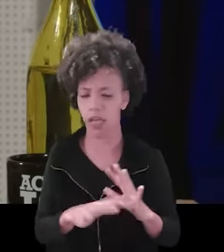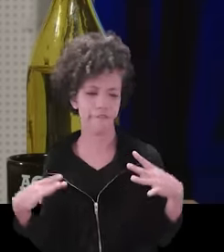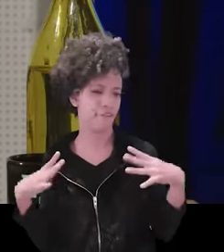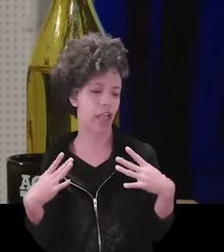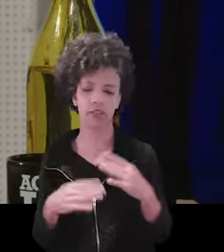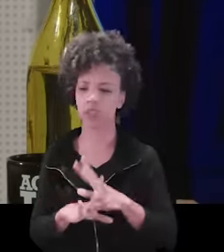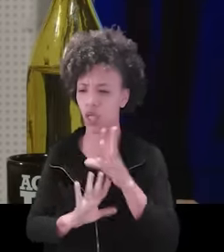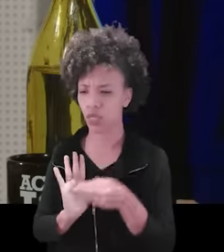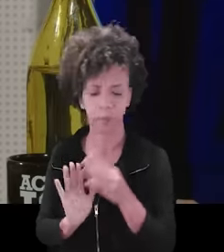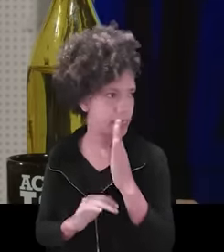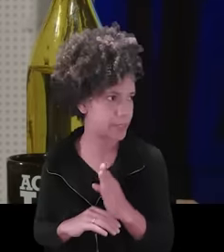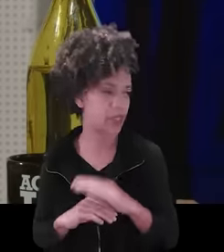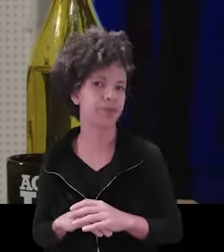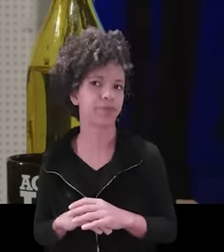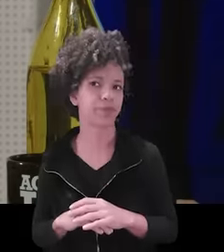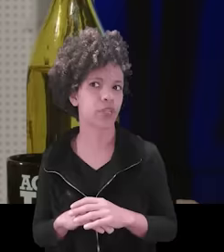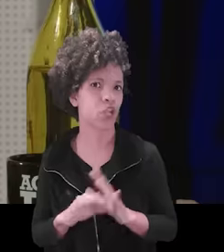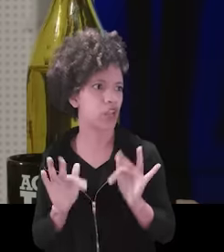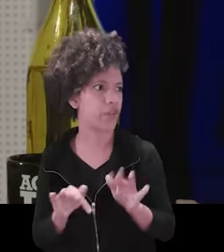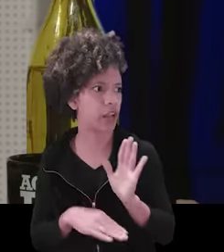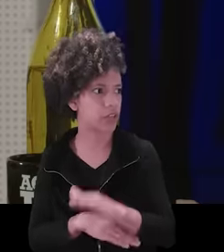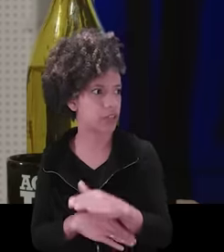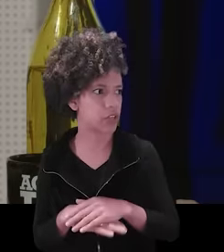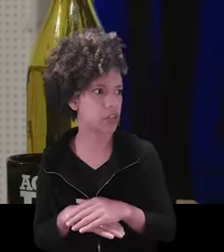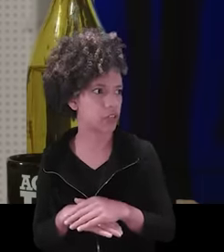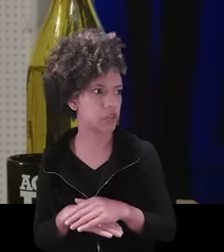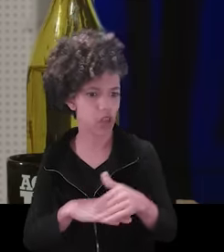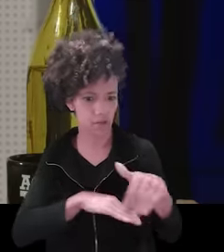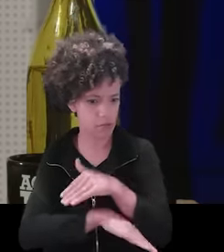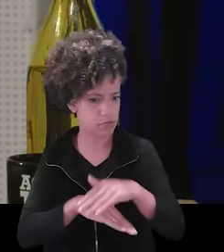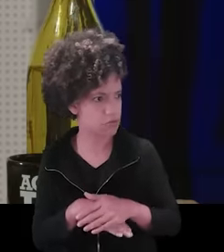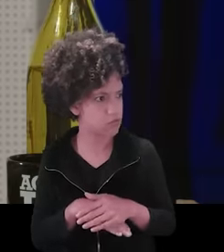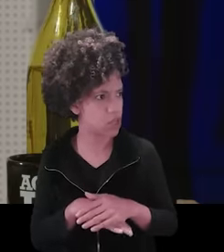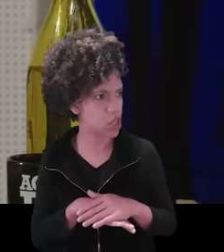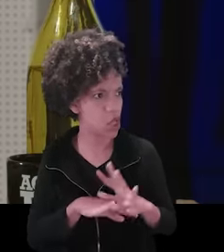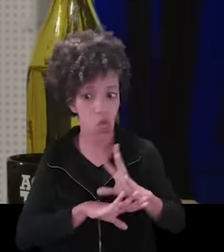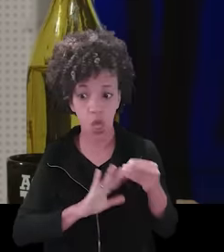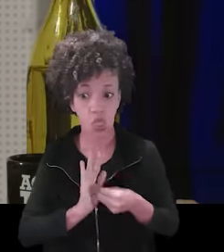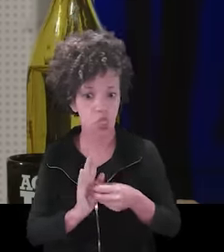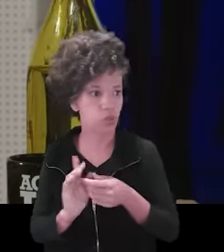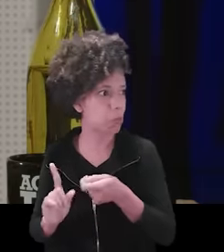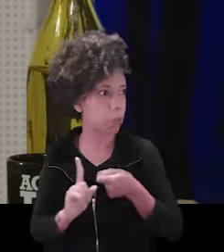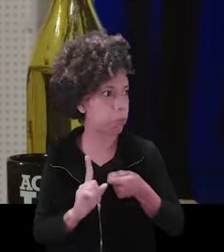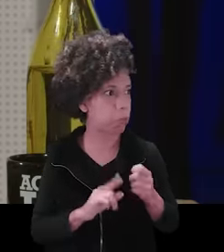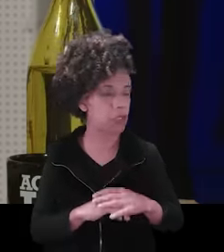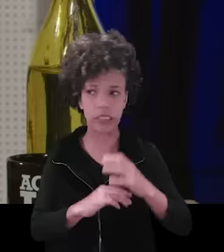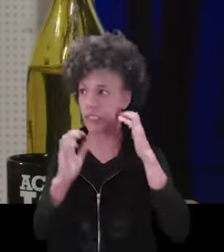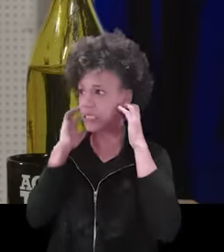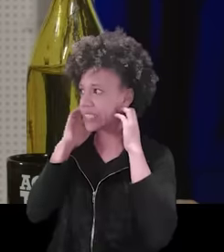tal e aí no final da tarde quando a gente foi na rua que elas não estavam mais lá Foi tudo fechado